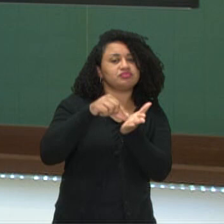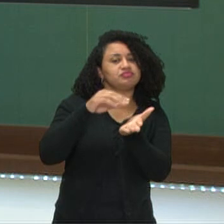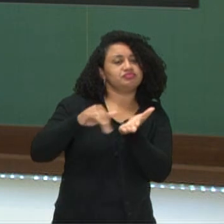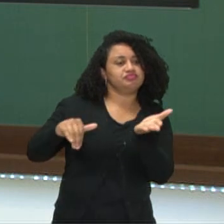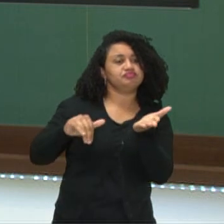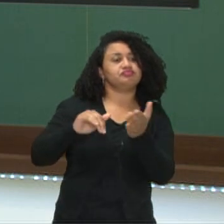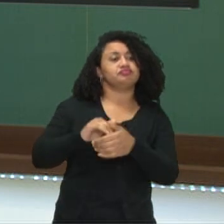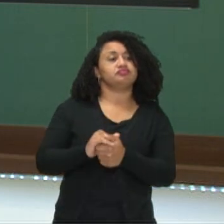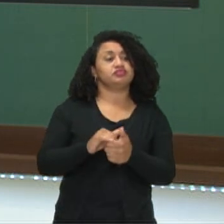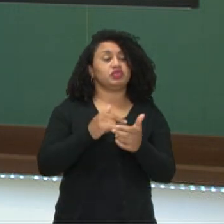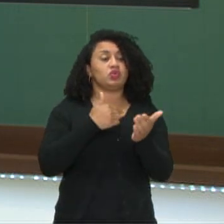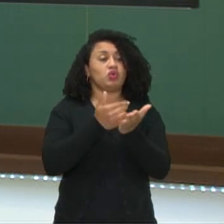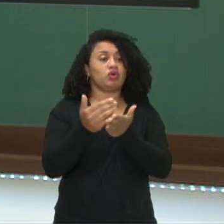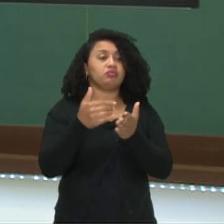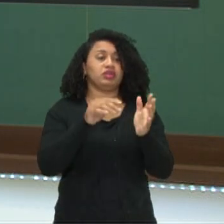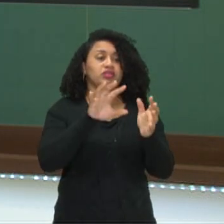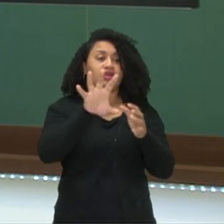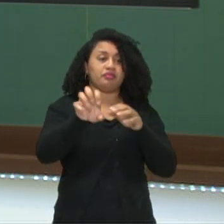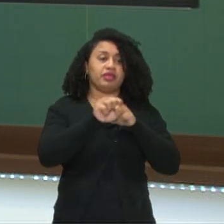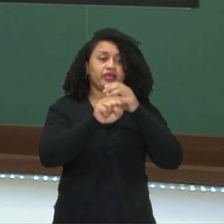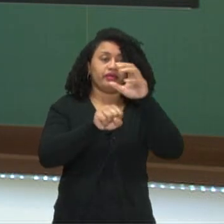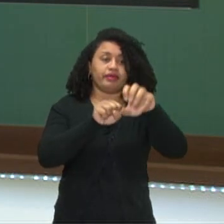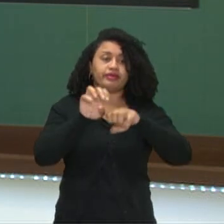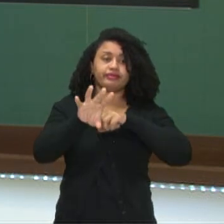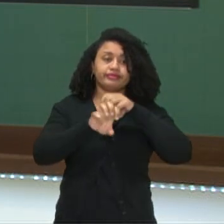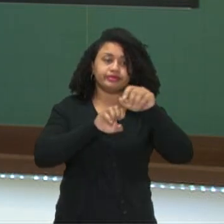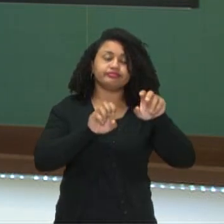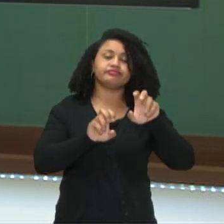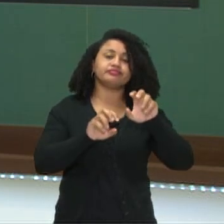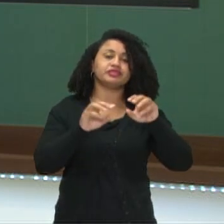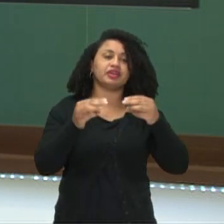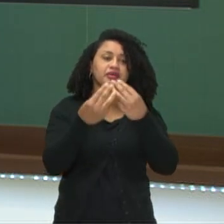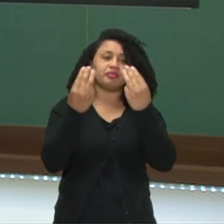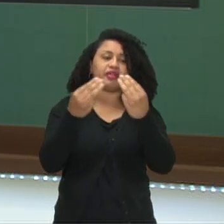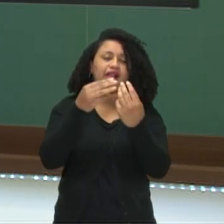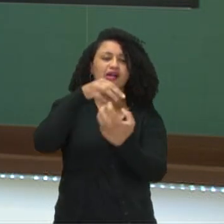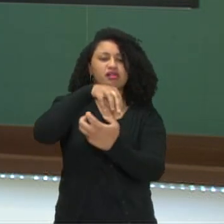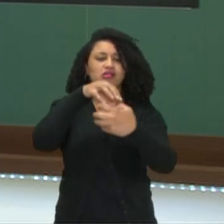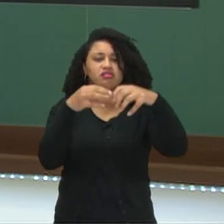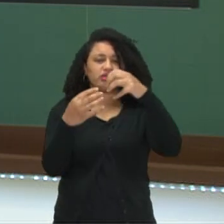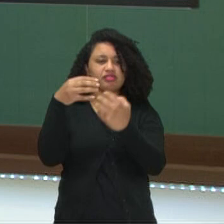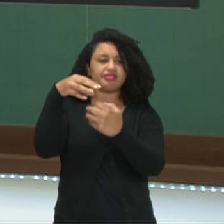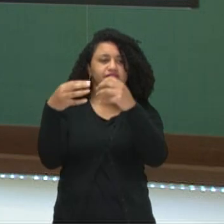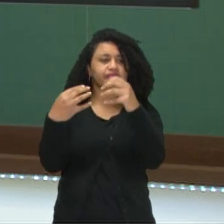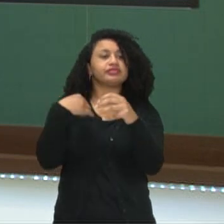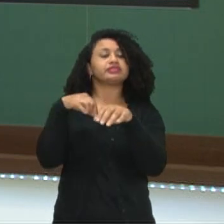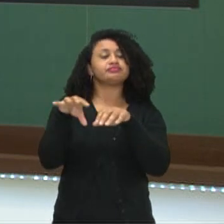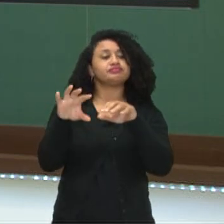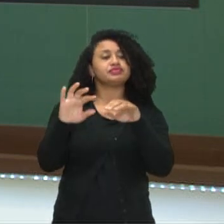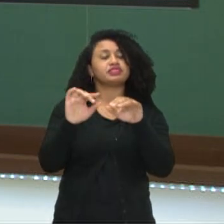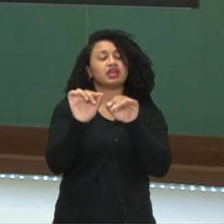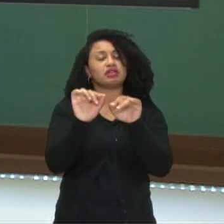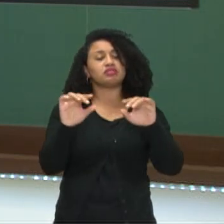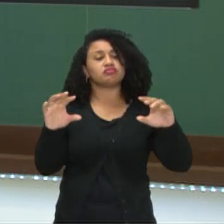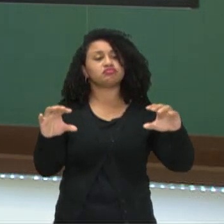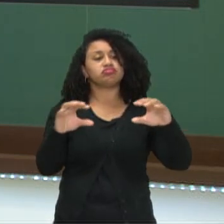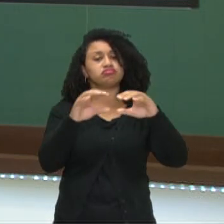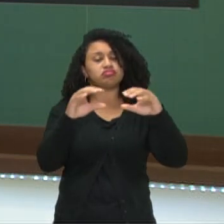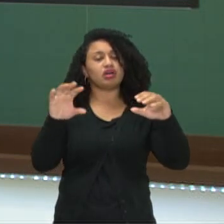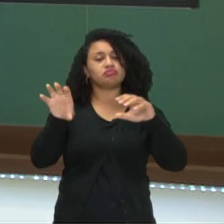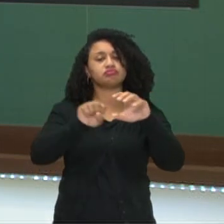o capacitor, no início, ele vai se carregando, enquanto as moléculas ficam dessa forma, tá? E aí, vai